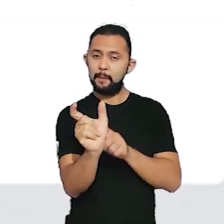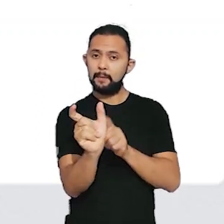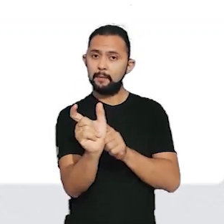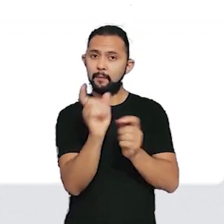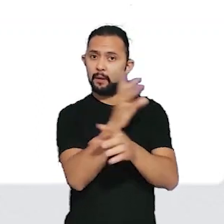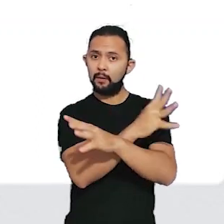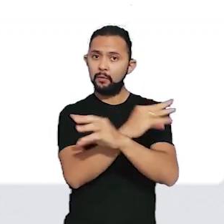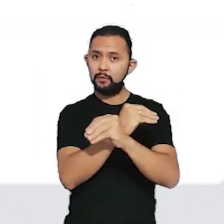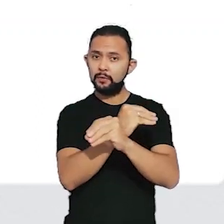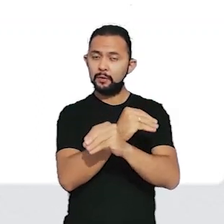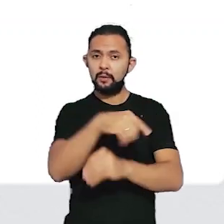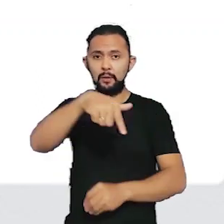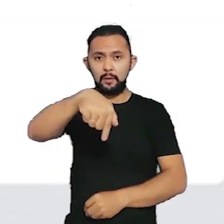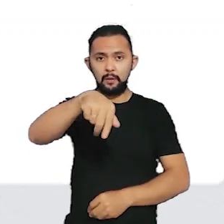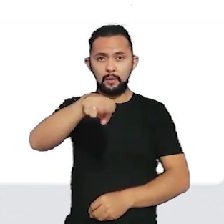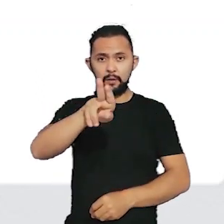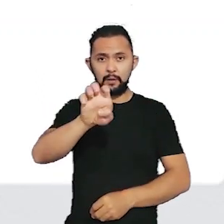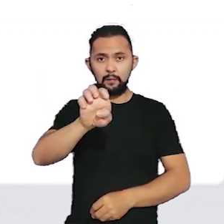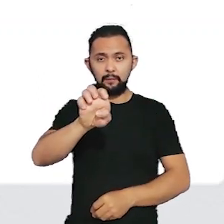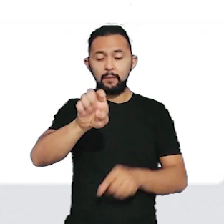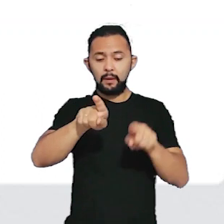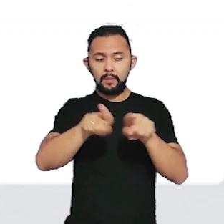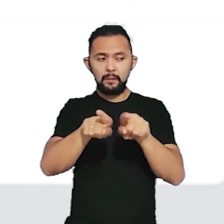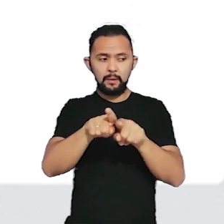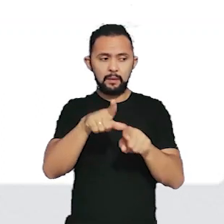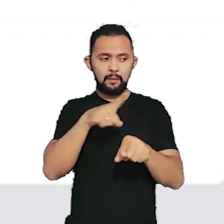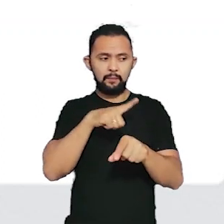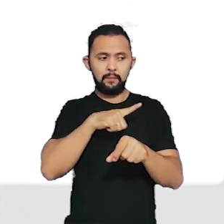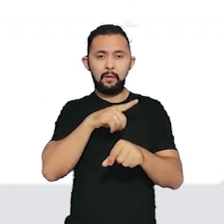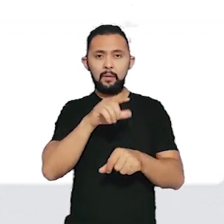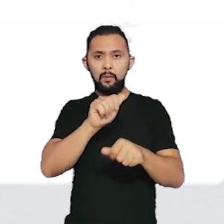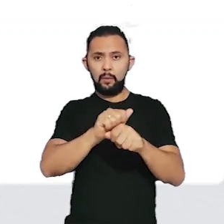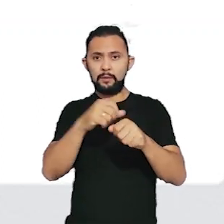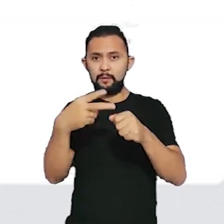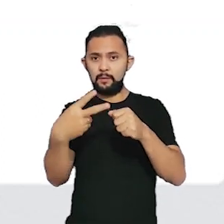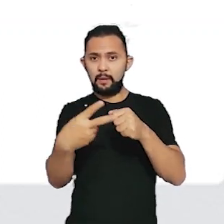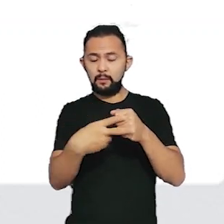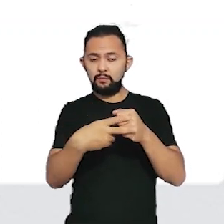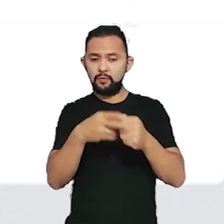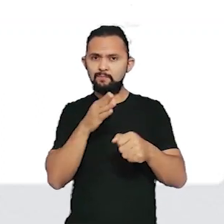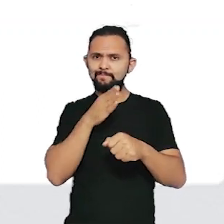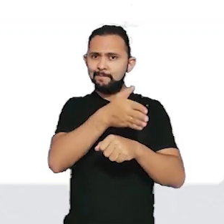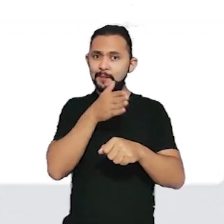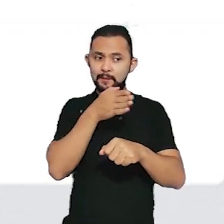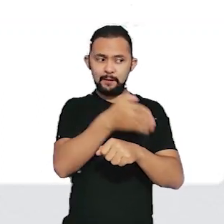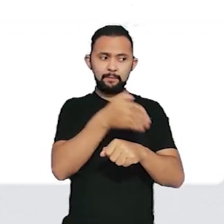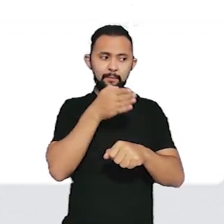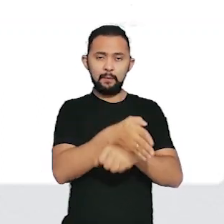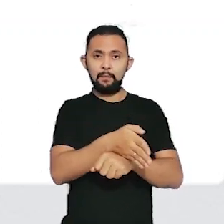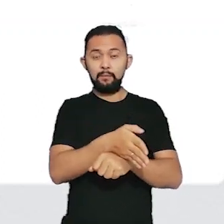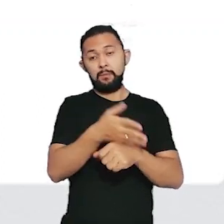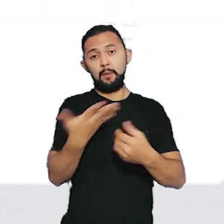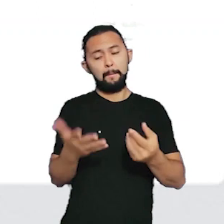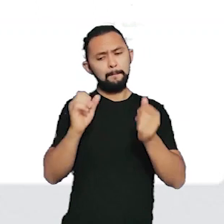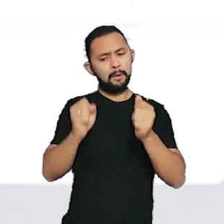um advérbio de intensidade na primeira oração ou na oração principal, tá? Então pode ser o